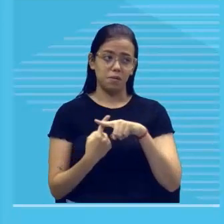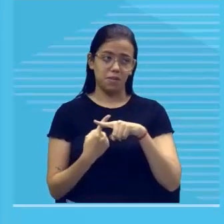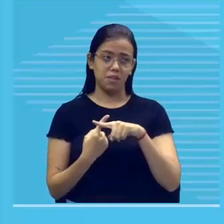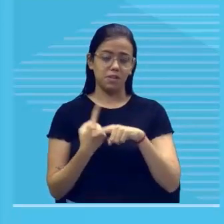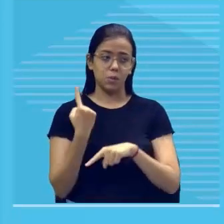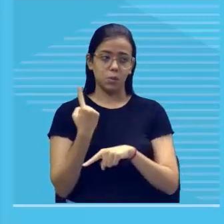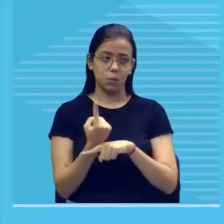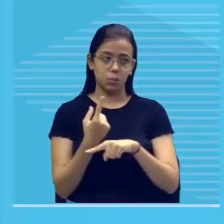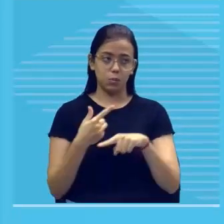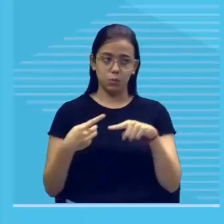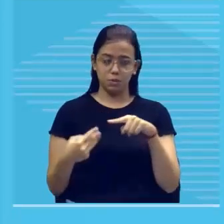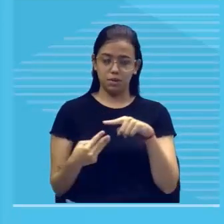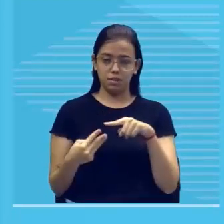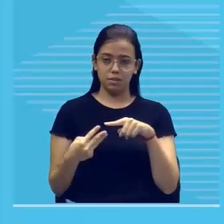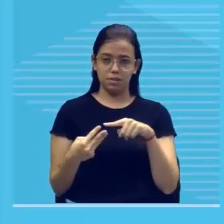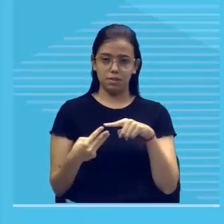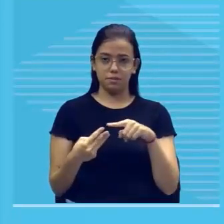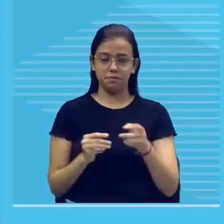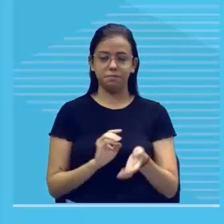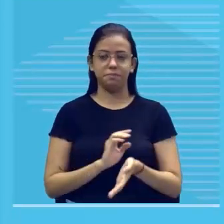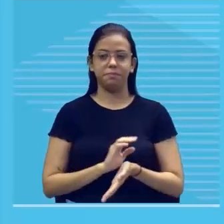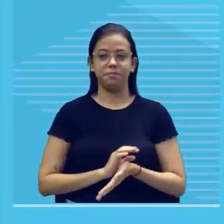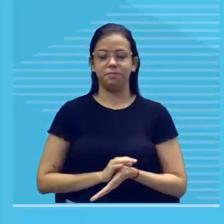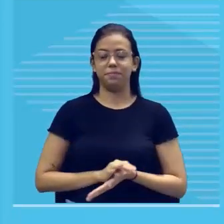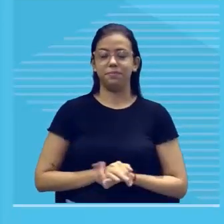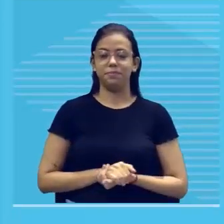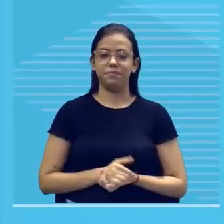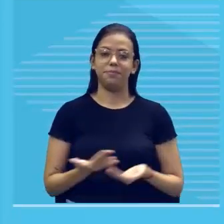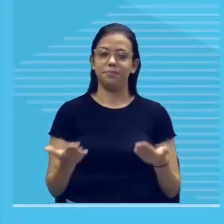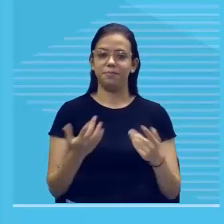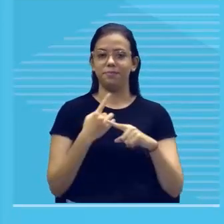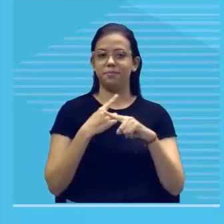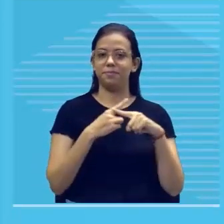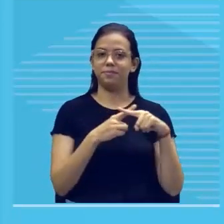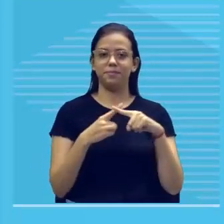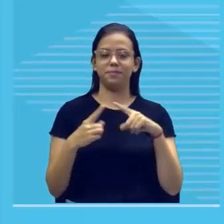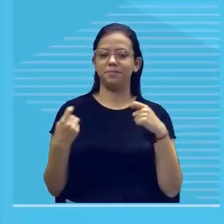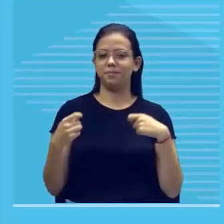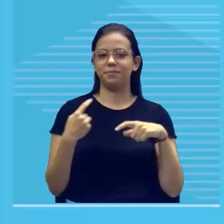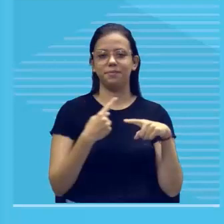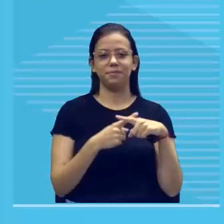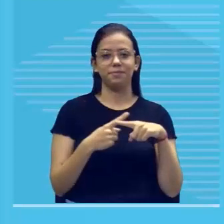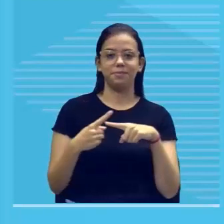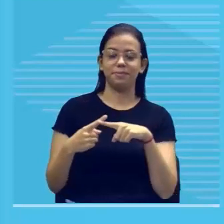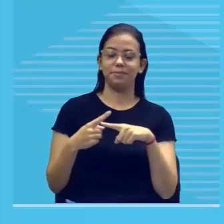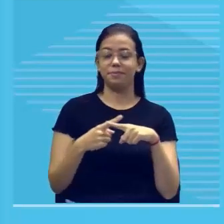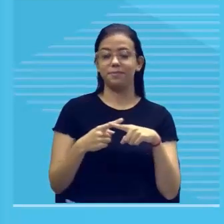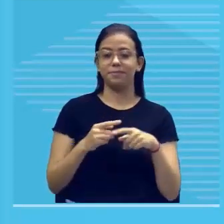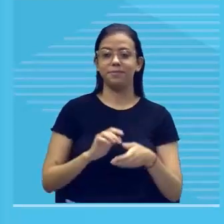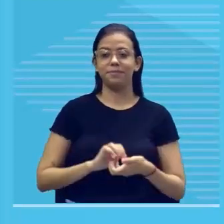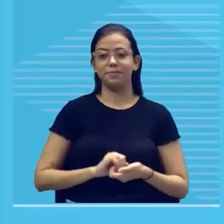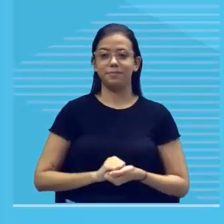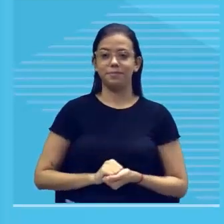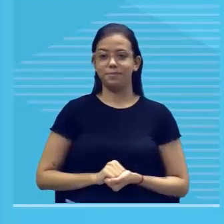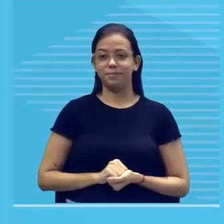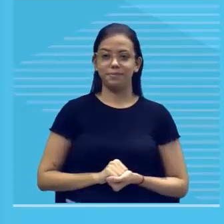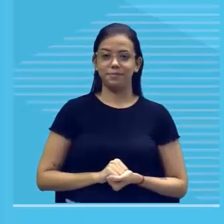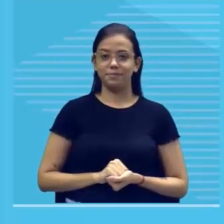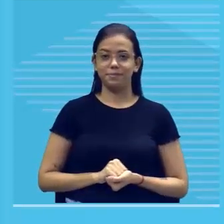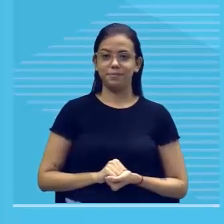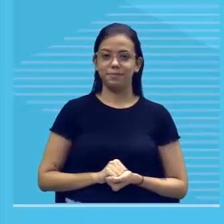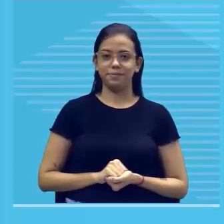ou sobre três né aqui multiplica né que a gente vai ter que multiplicar 16x 1